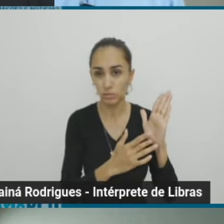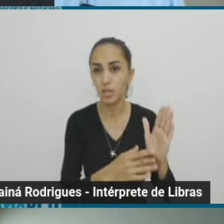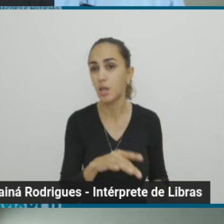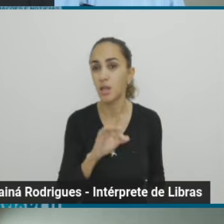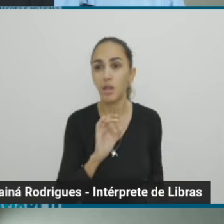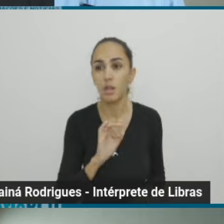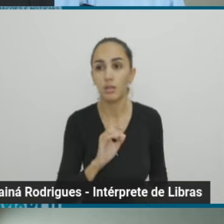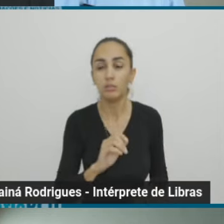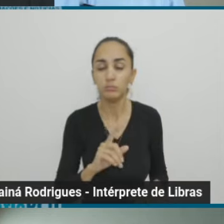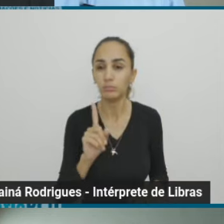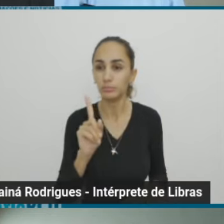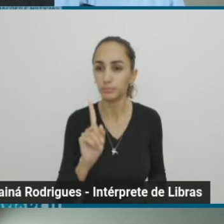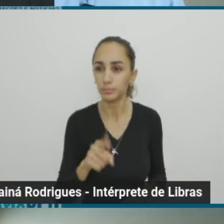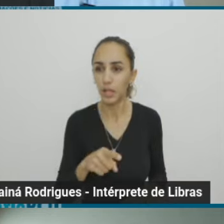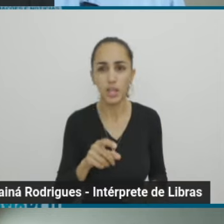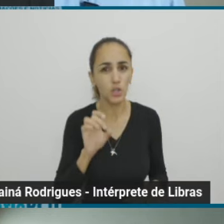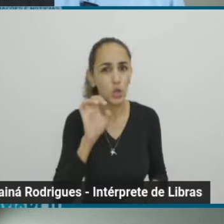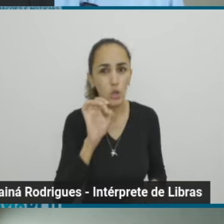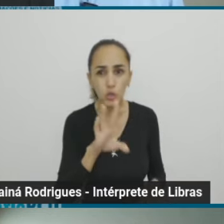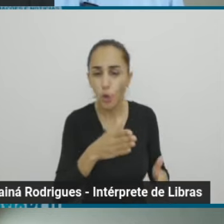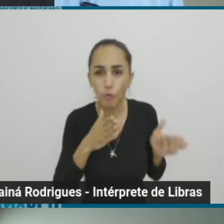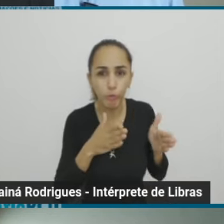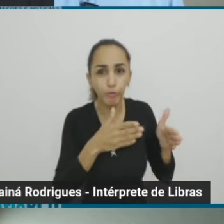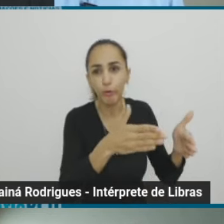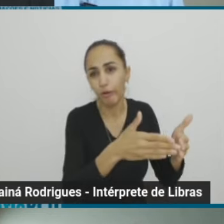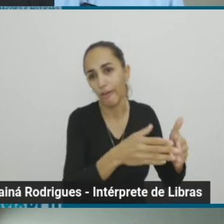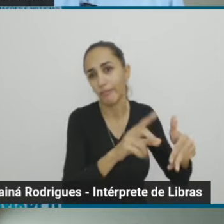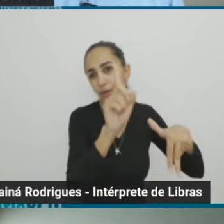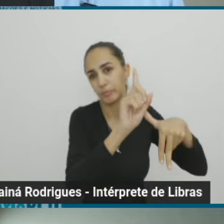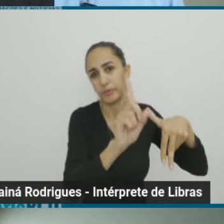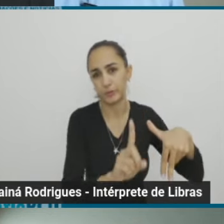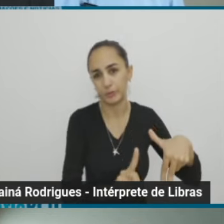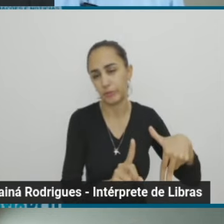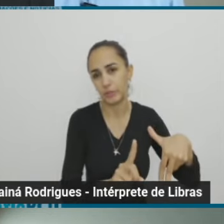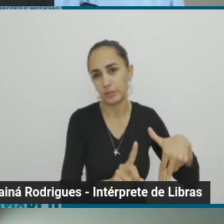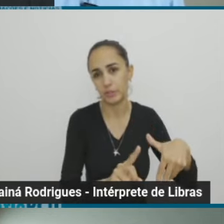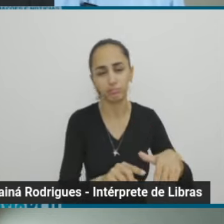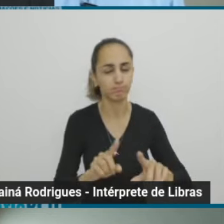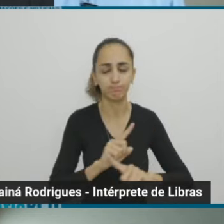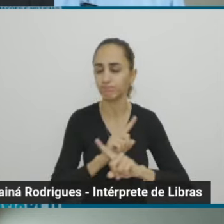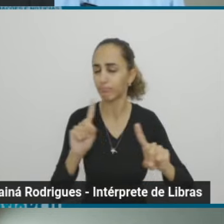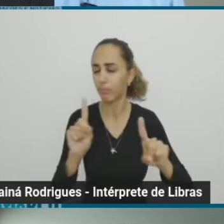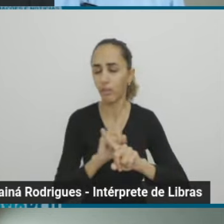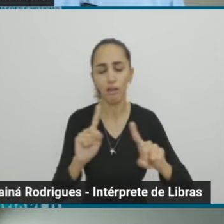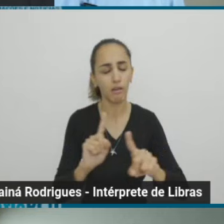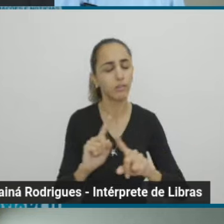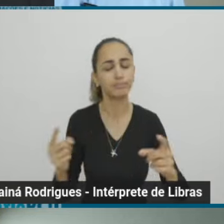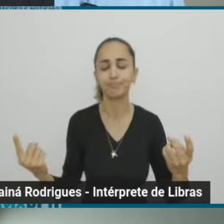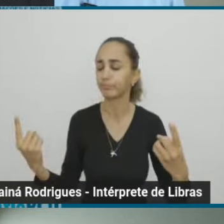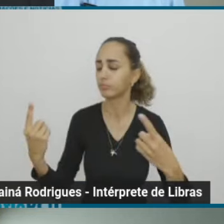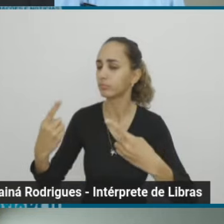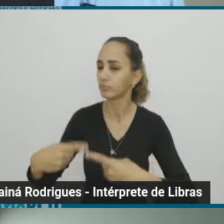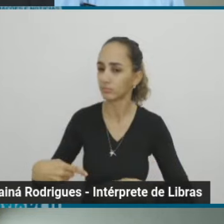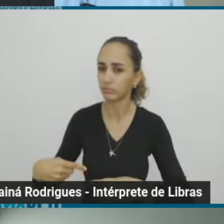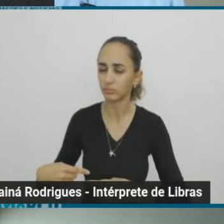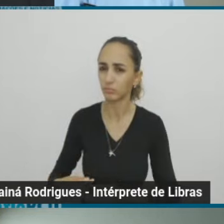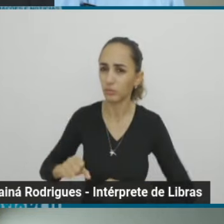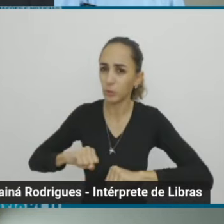ou deverá ser limitada à pauta das pessoas com deficiência. Pelo contrário, todo esse